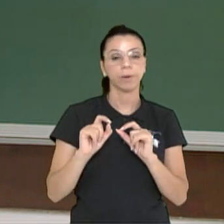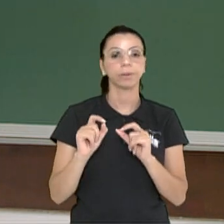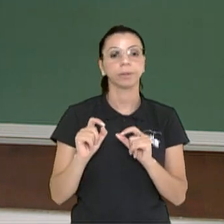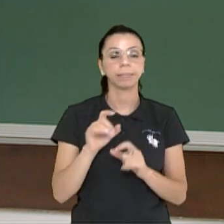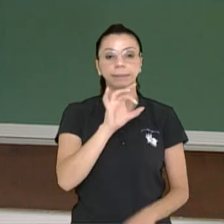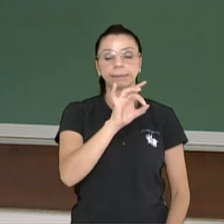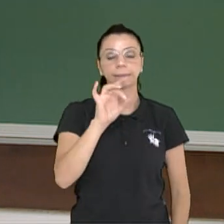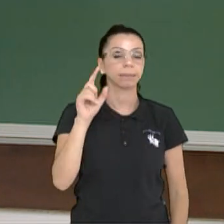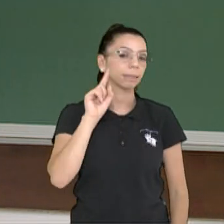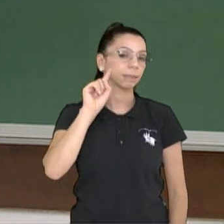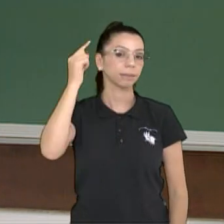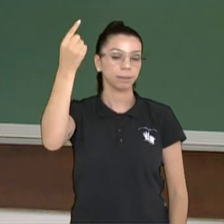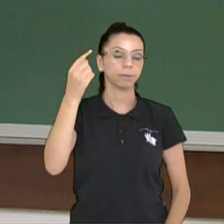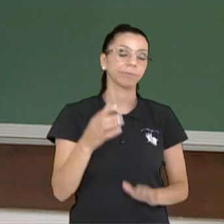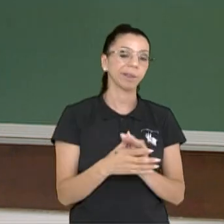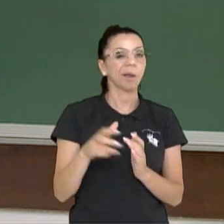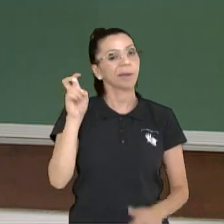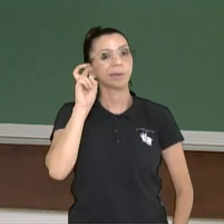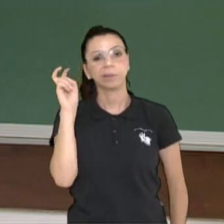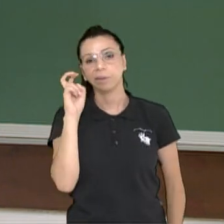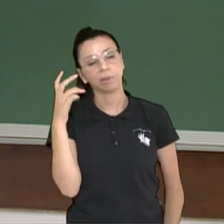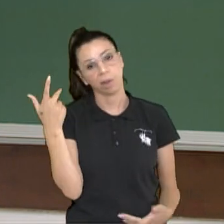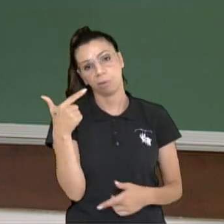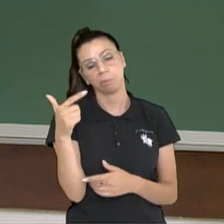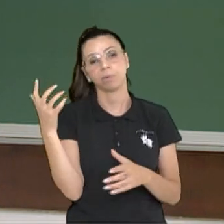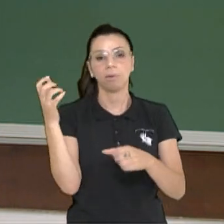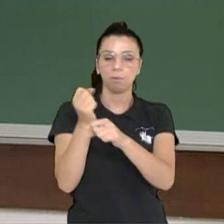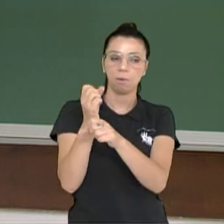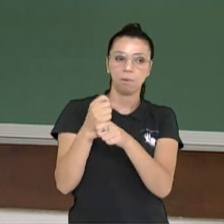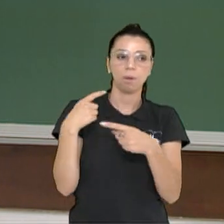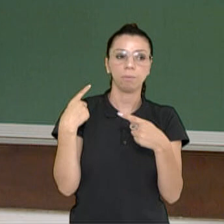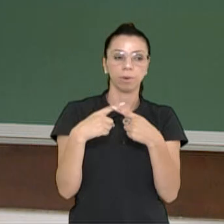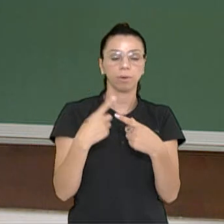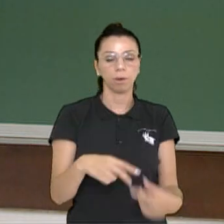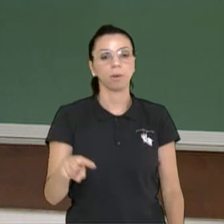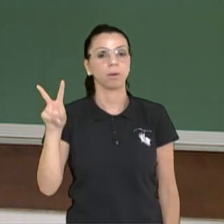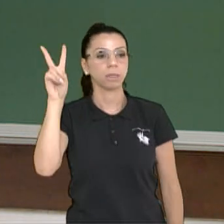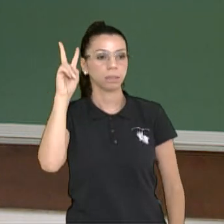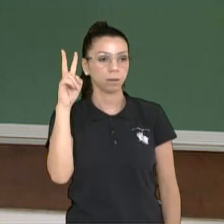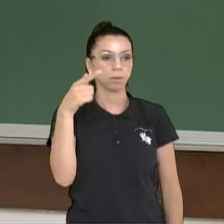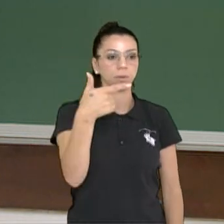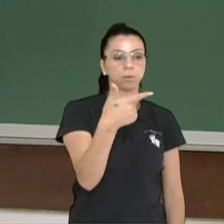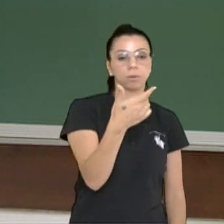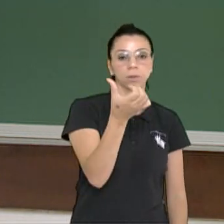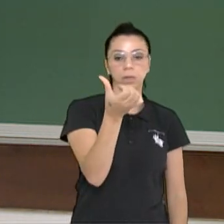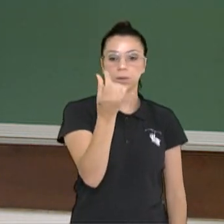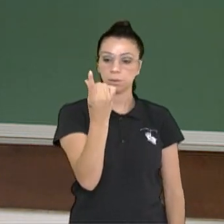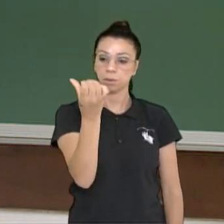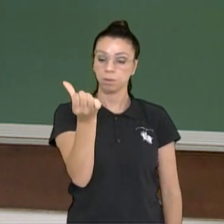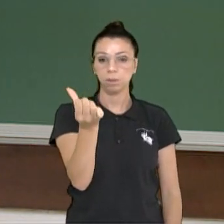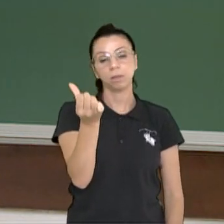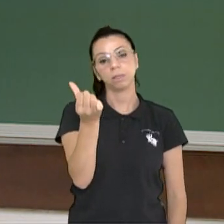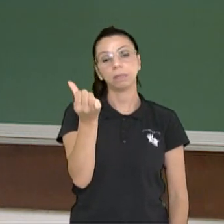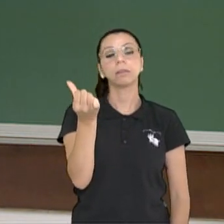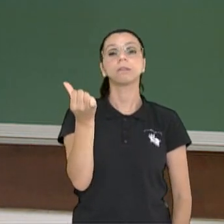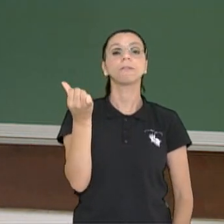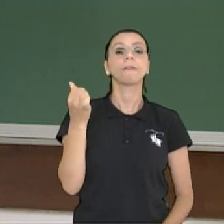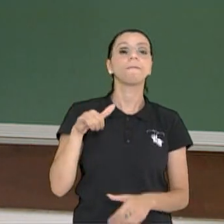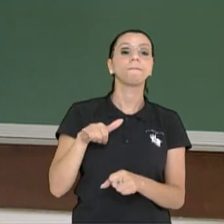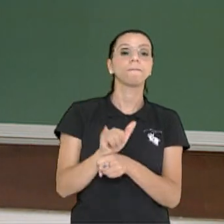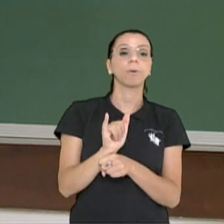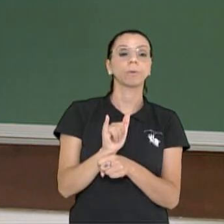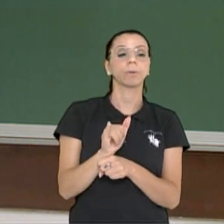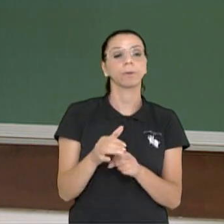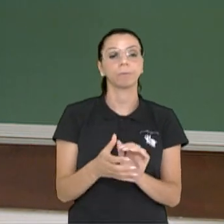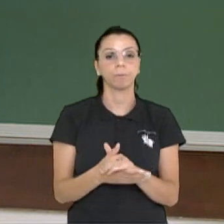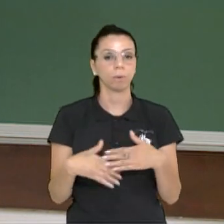dia. Então, na quinta-feira eu não vou calcular. Então, segunda-feira, 216 faltas. Como que eu cheguei nesse número?